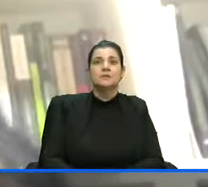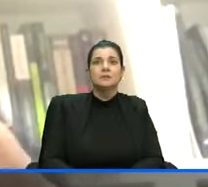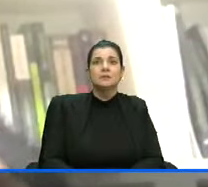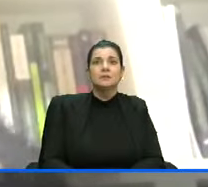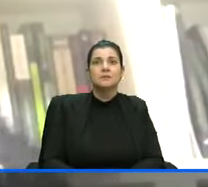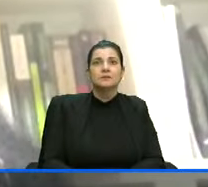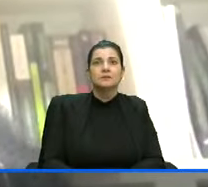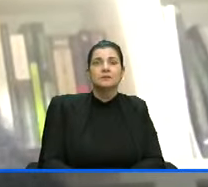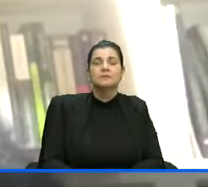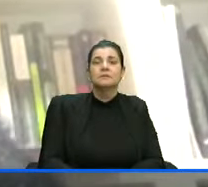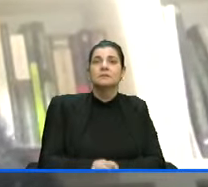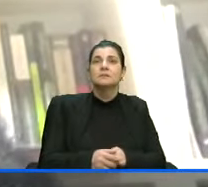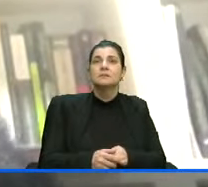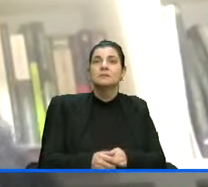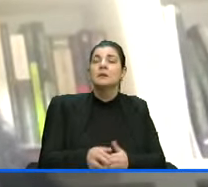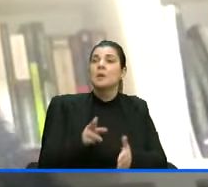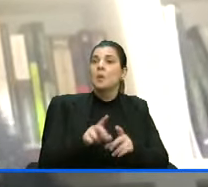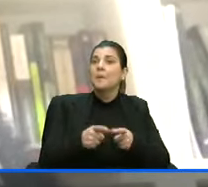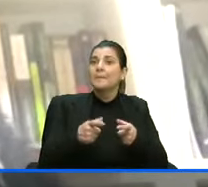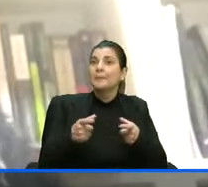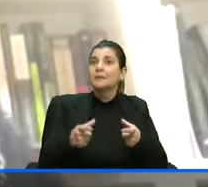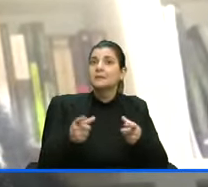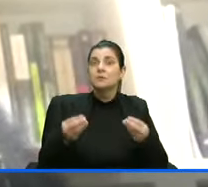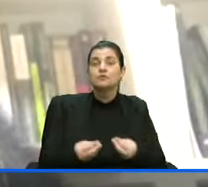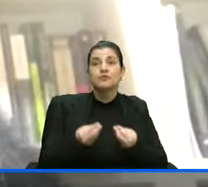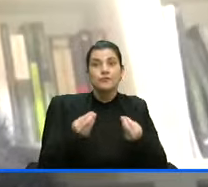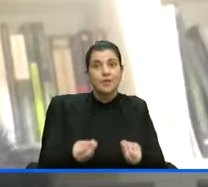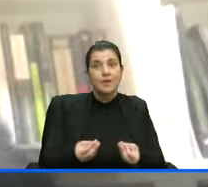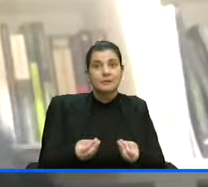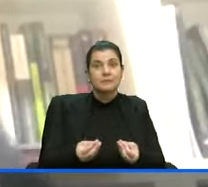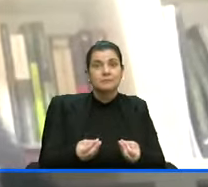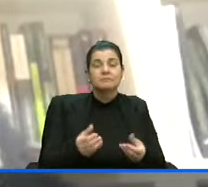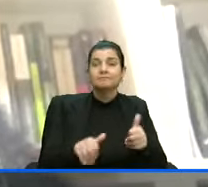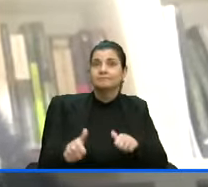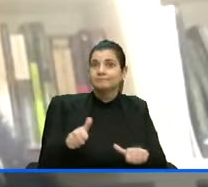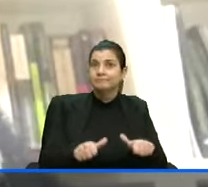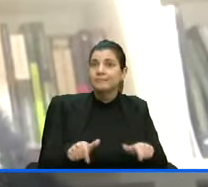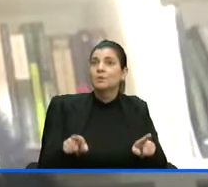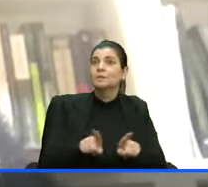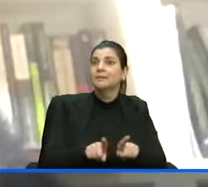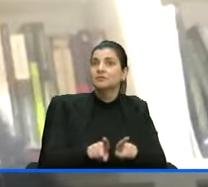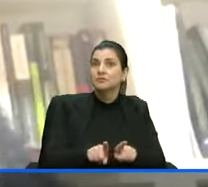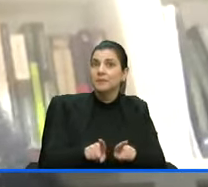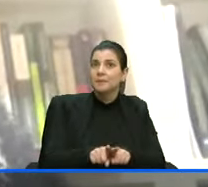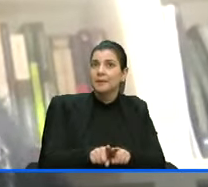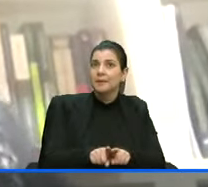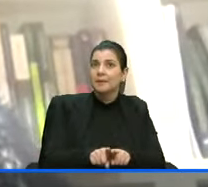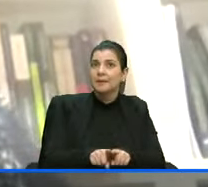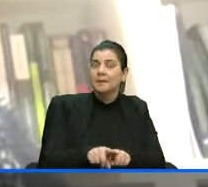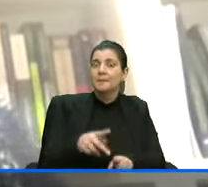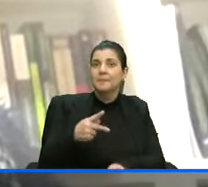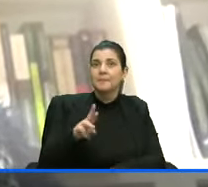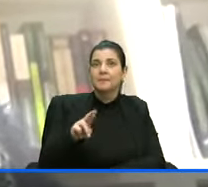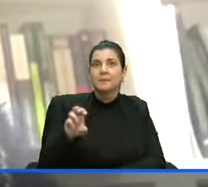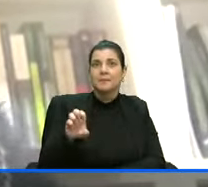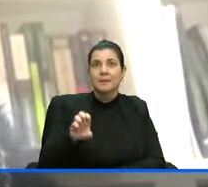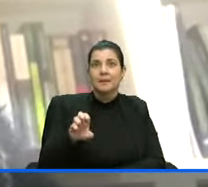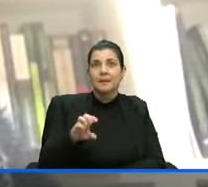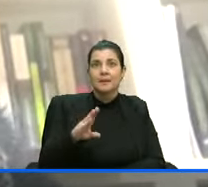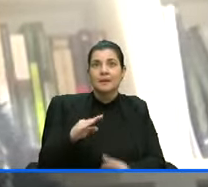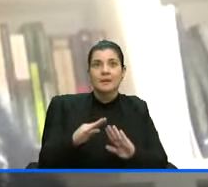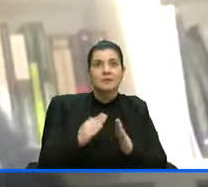seja uma transição e uma ampliação de oferta com qualidade também para a pré-escola. Então,